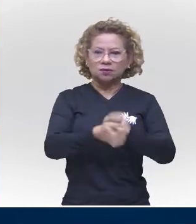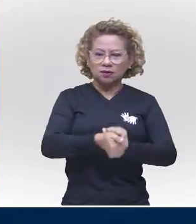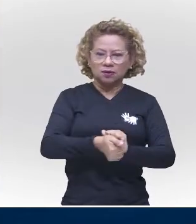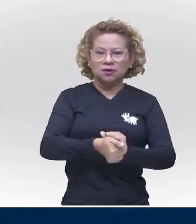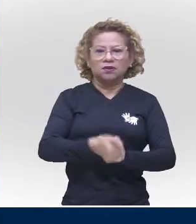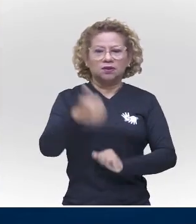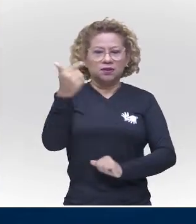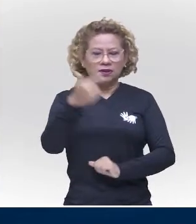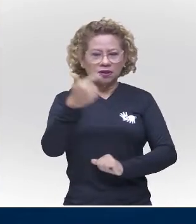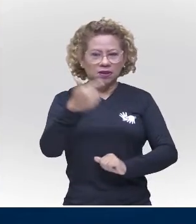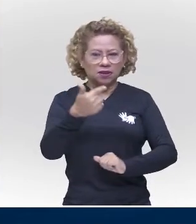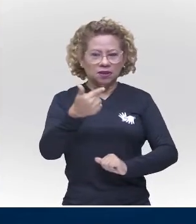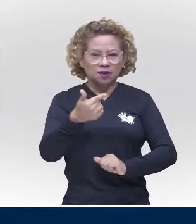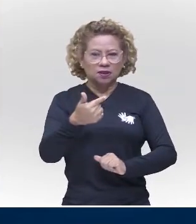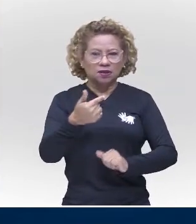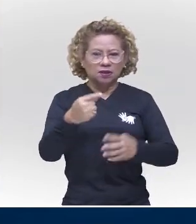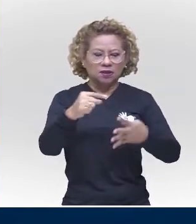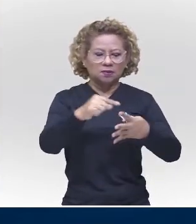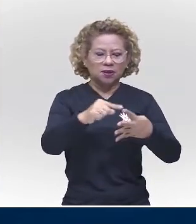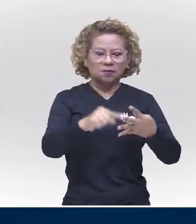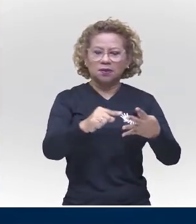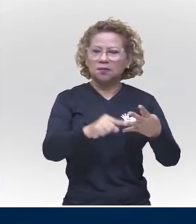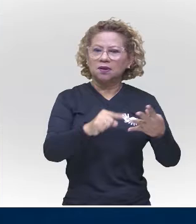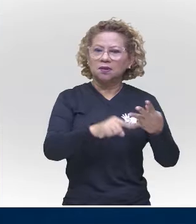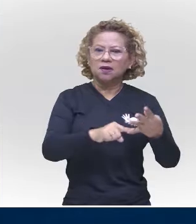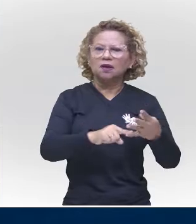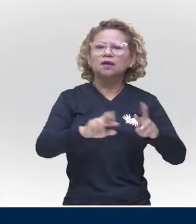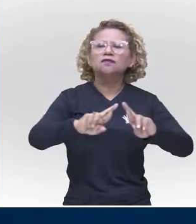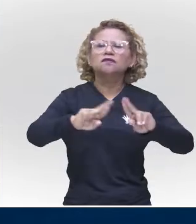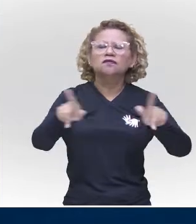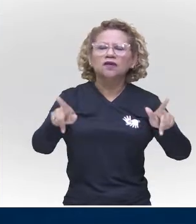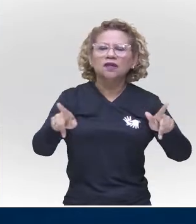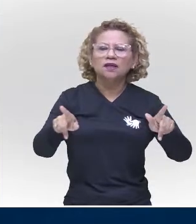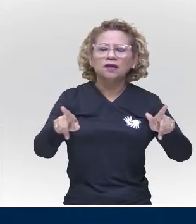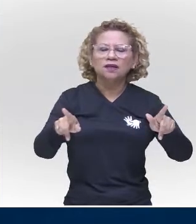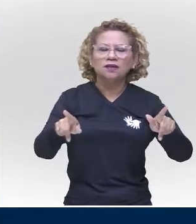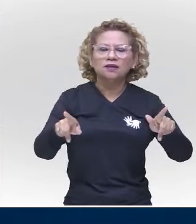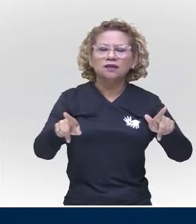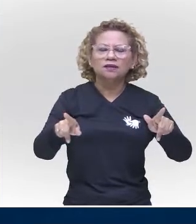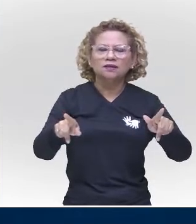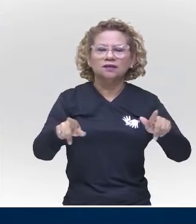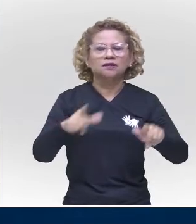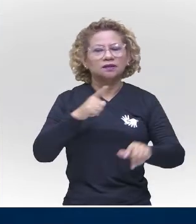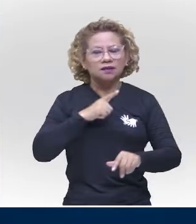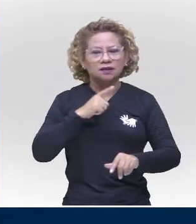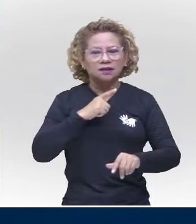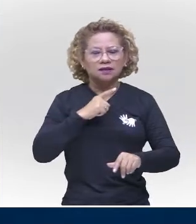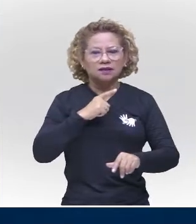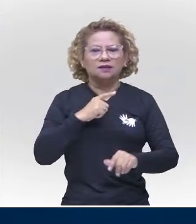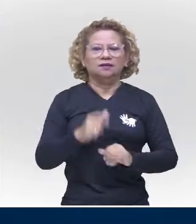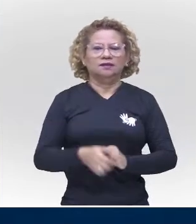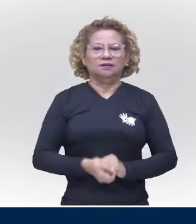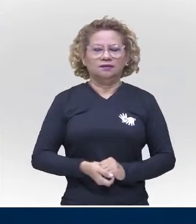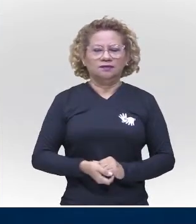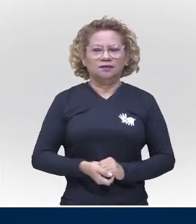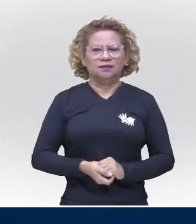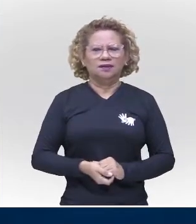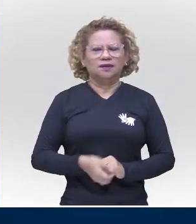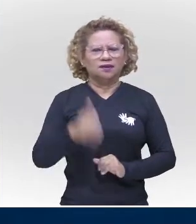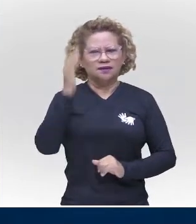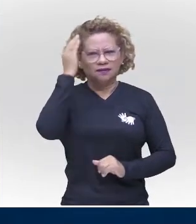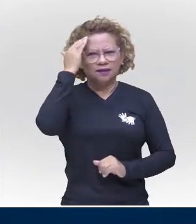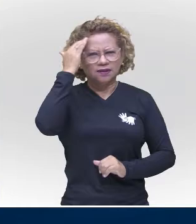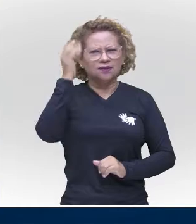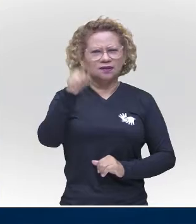qual a diferença entre eles? Então, vocês observem bem. Eu sei que para identificar vai ser